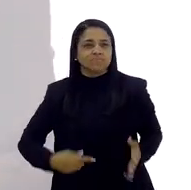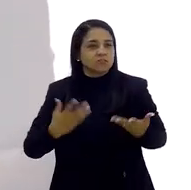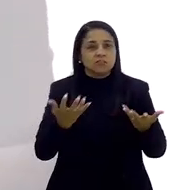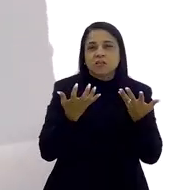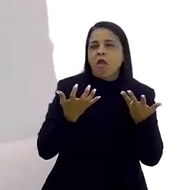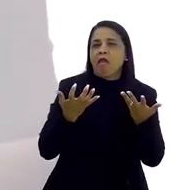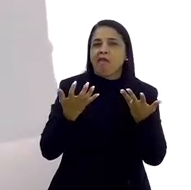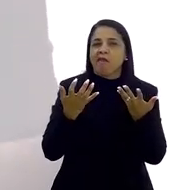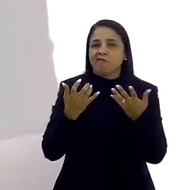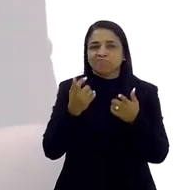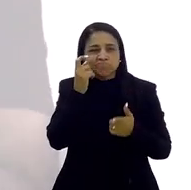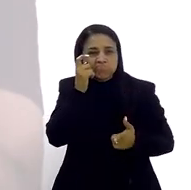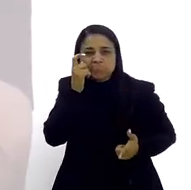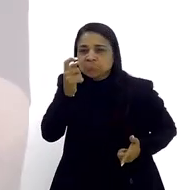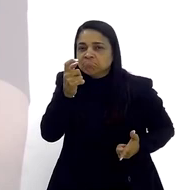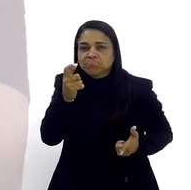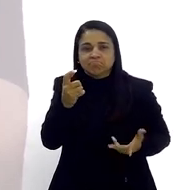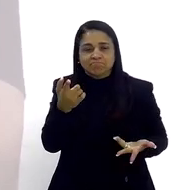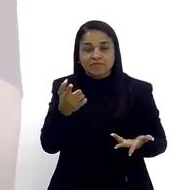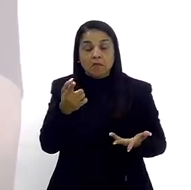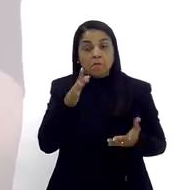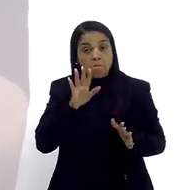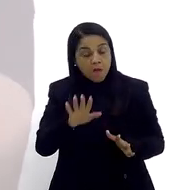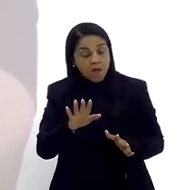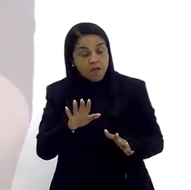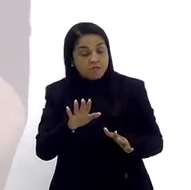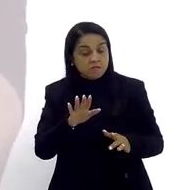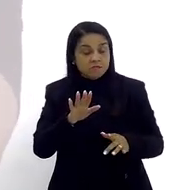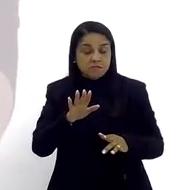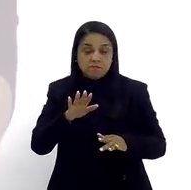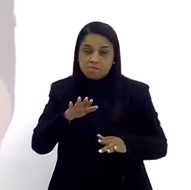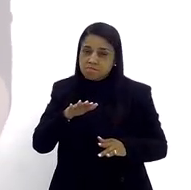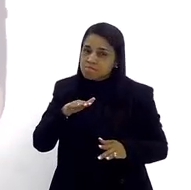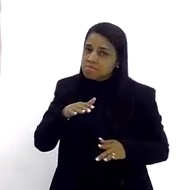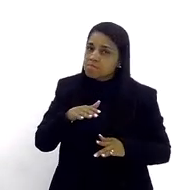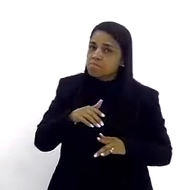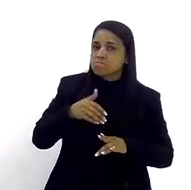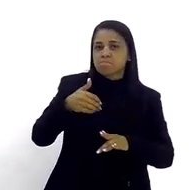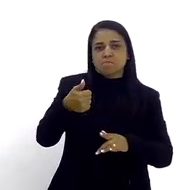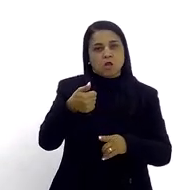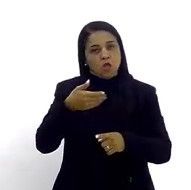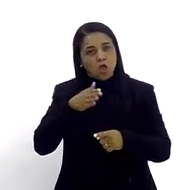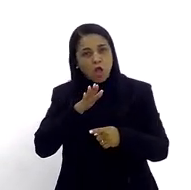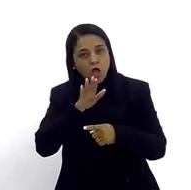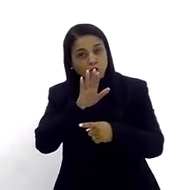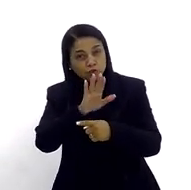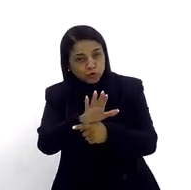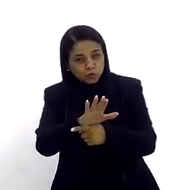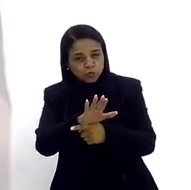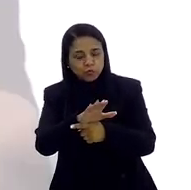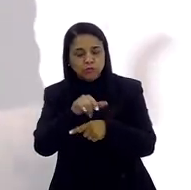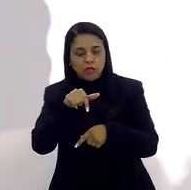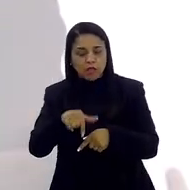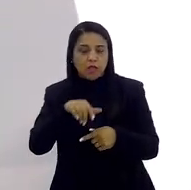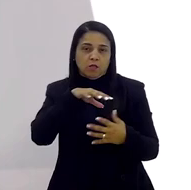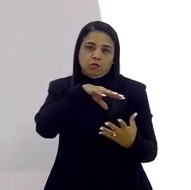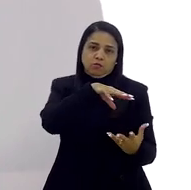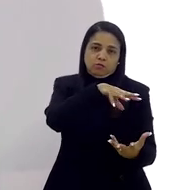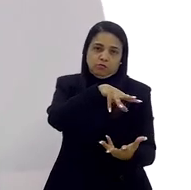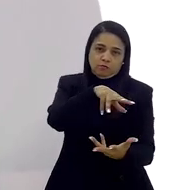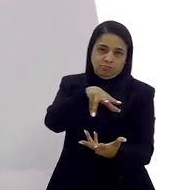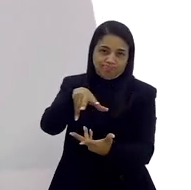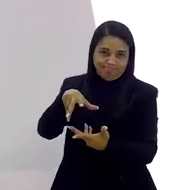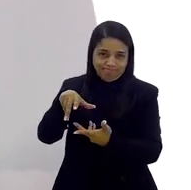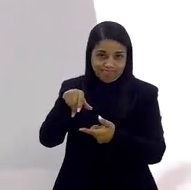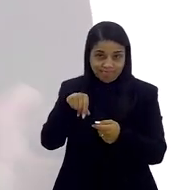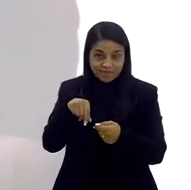quer ser grande talvez a maior ajuda sua durante a sua caminhada aqui na